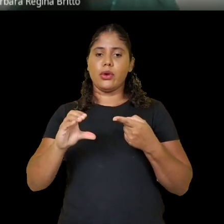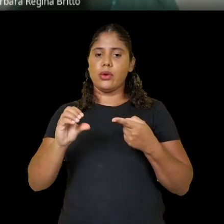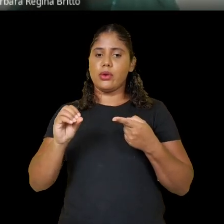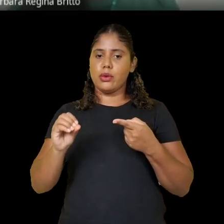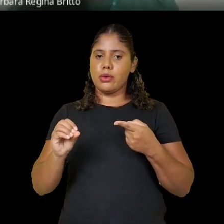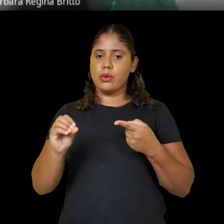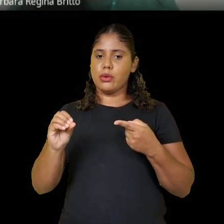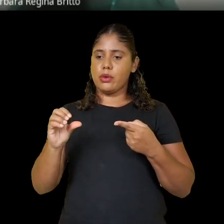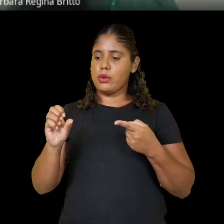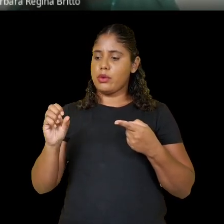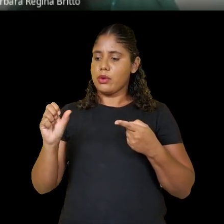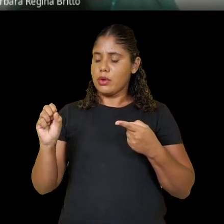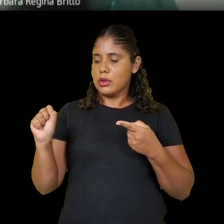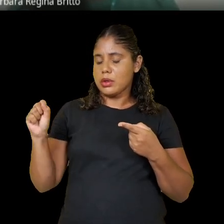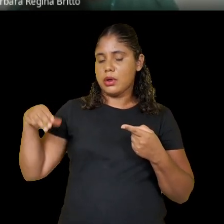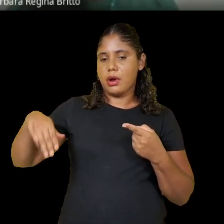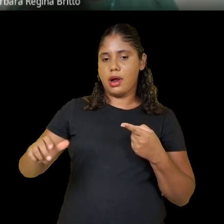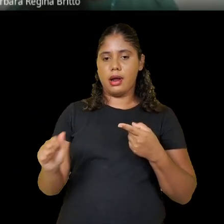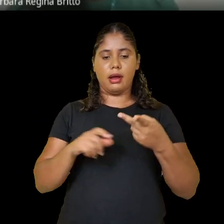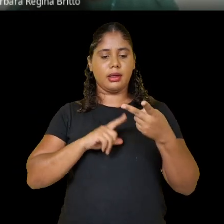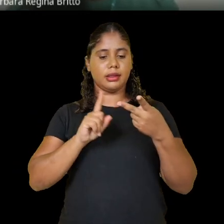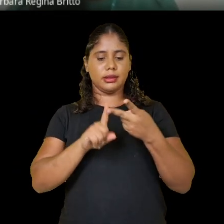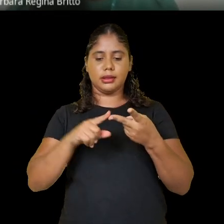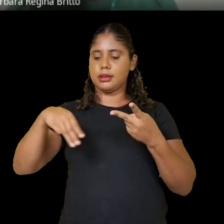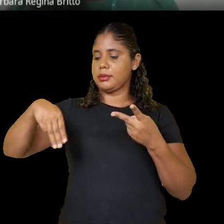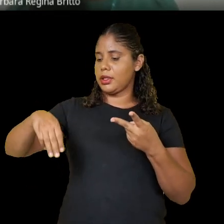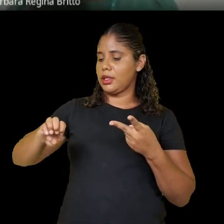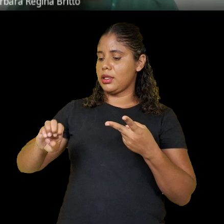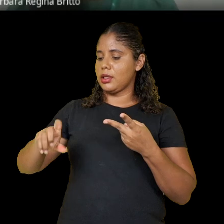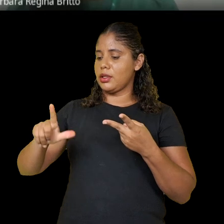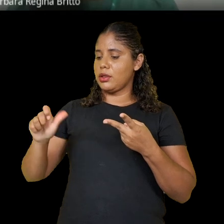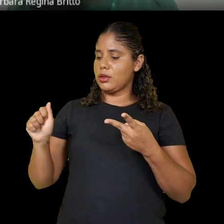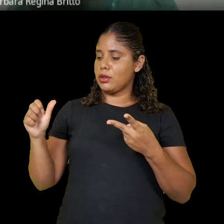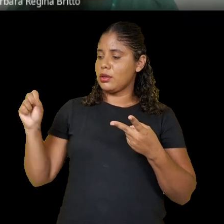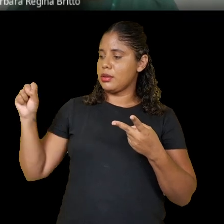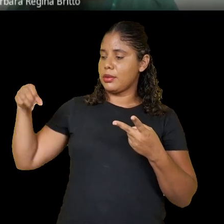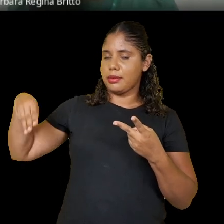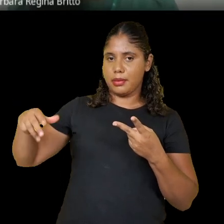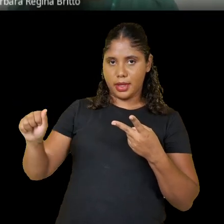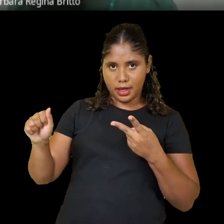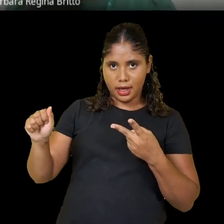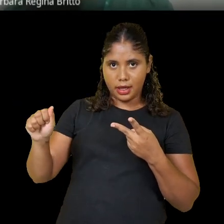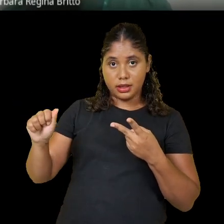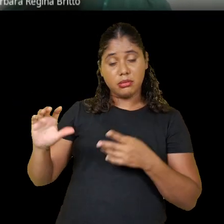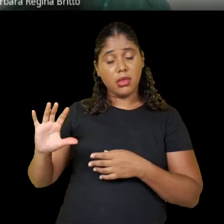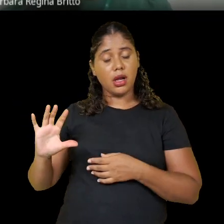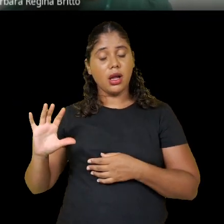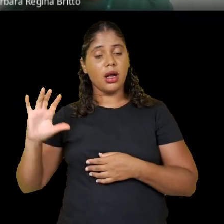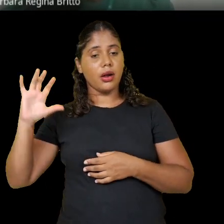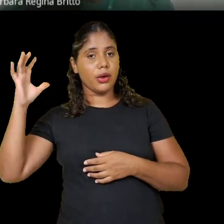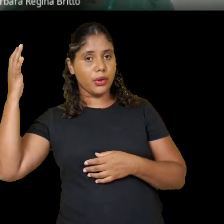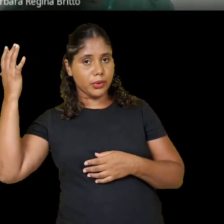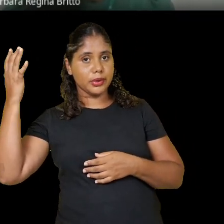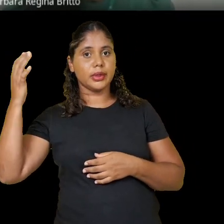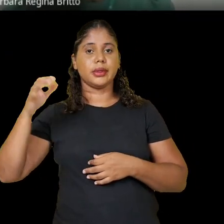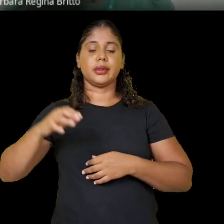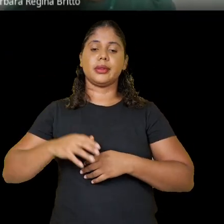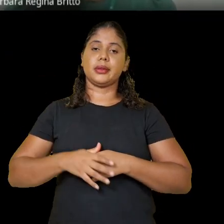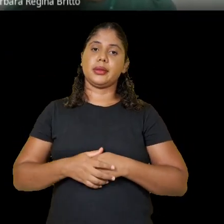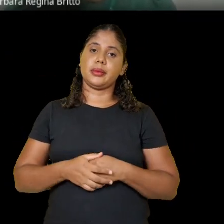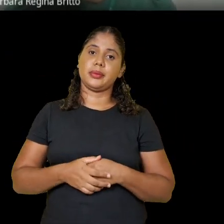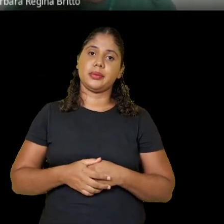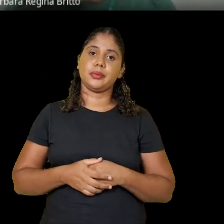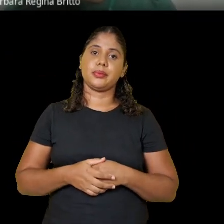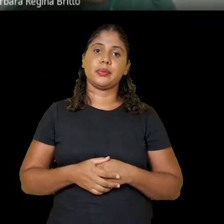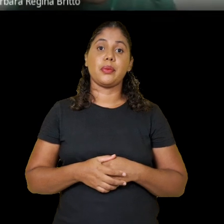a produção de hormônios voltados para o melanócito, né? E aí a pele vai